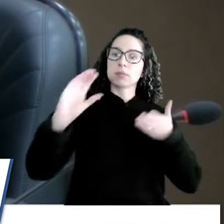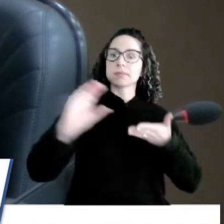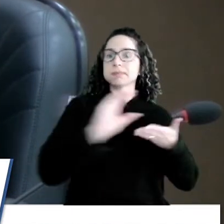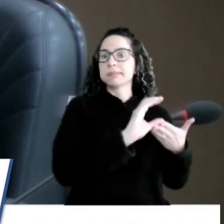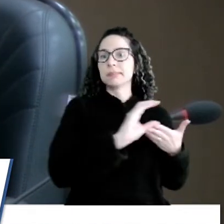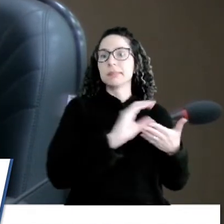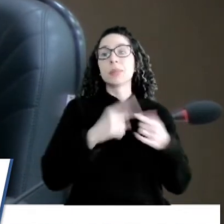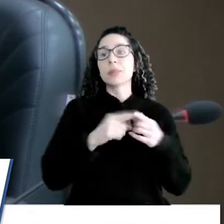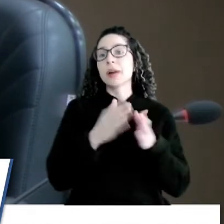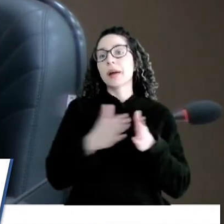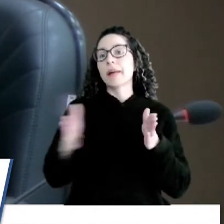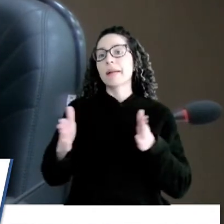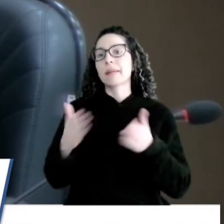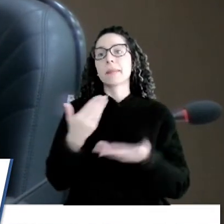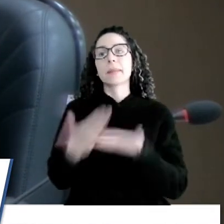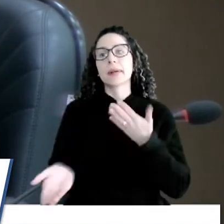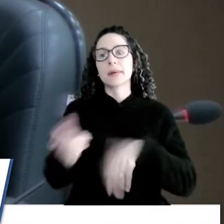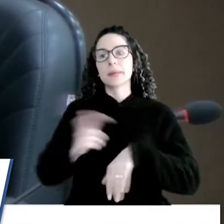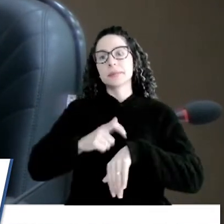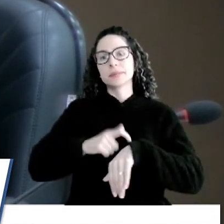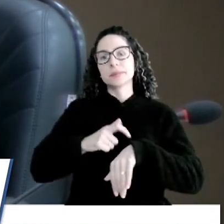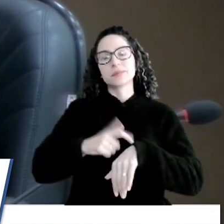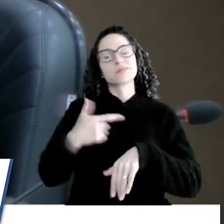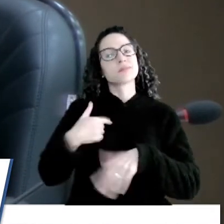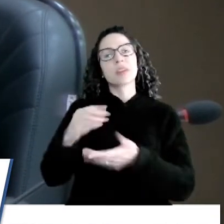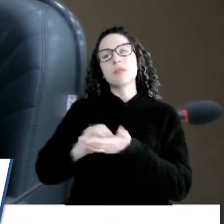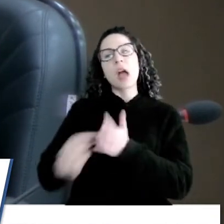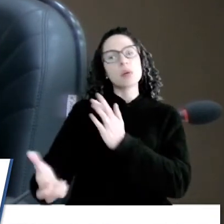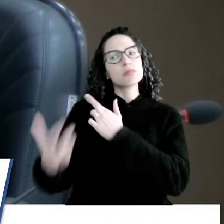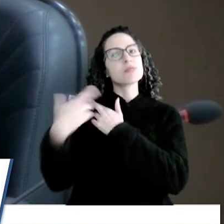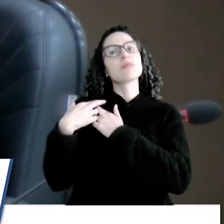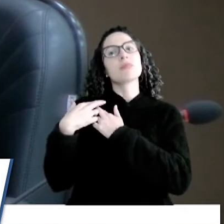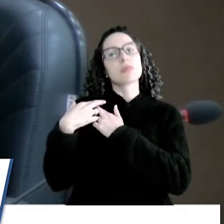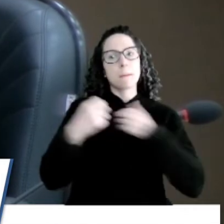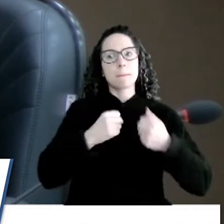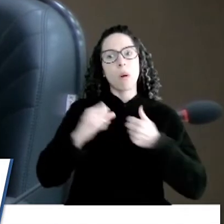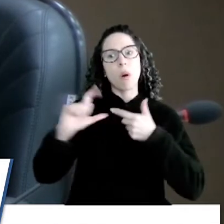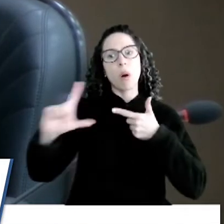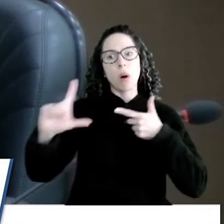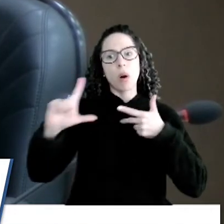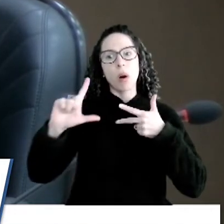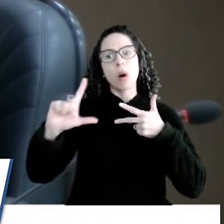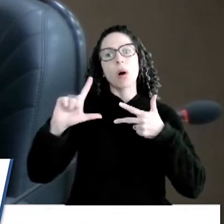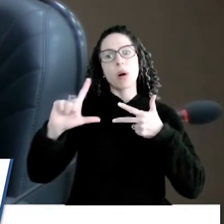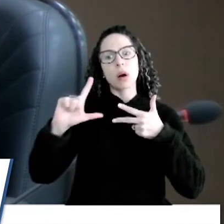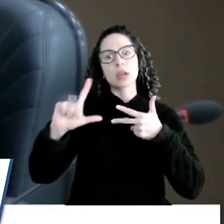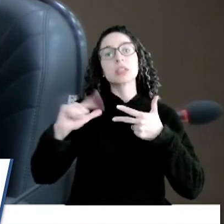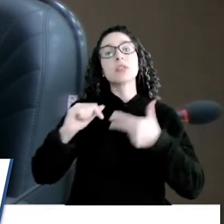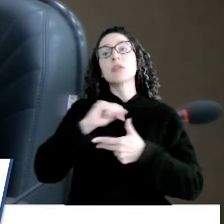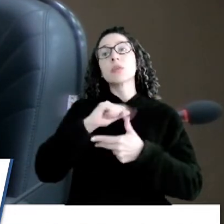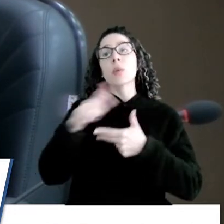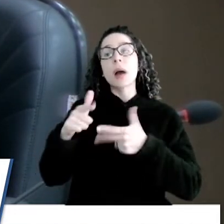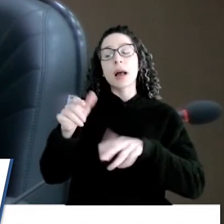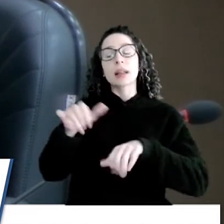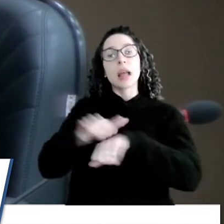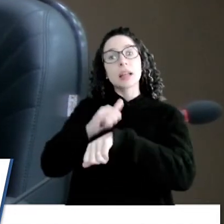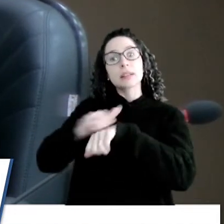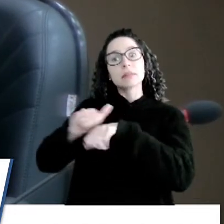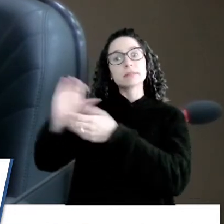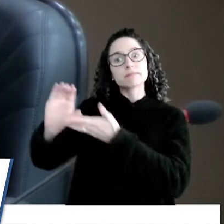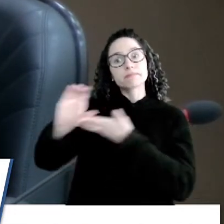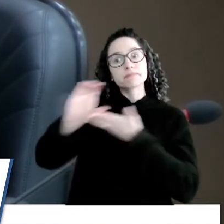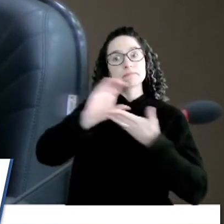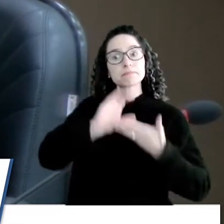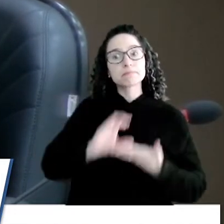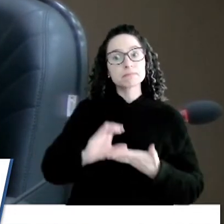prazo. E seria uma irresponsabilidade do legislativo com o instrumento do regime